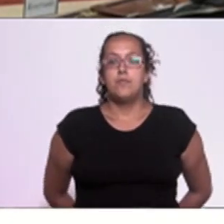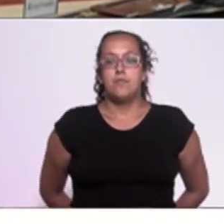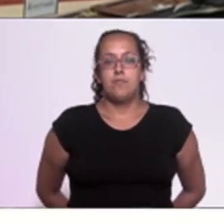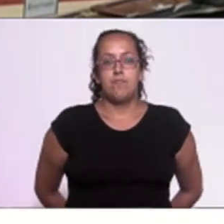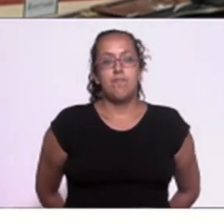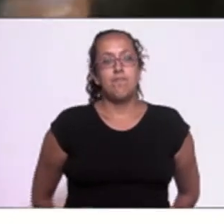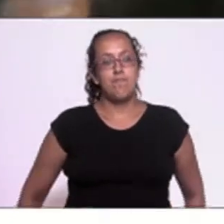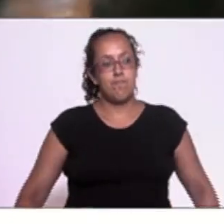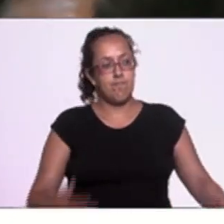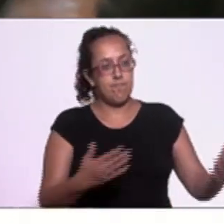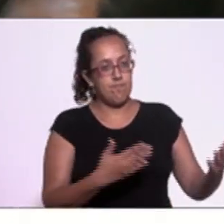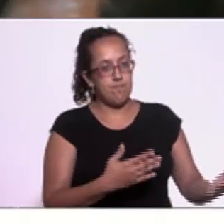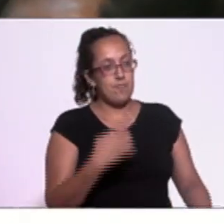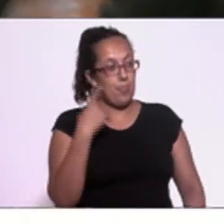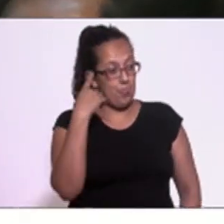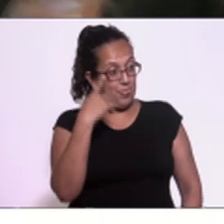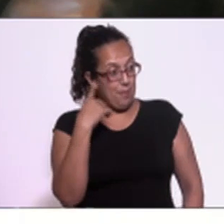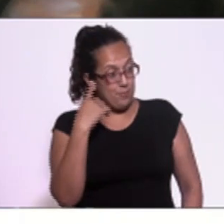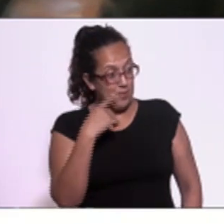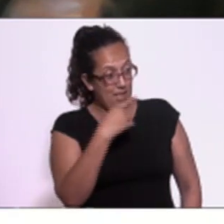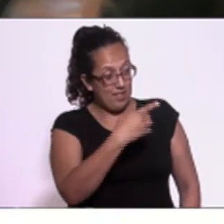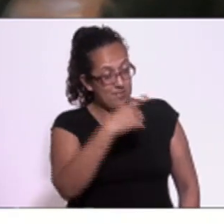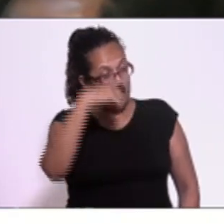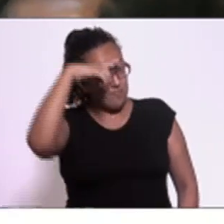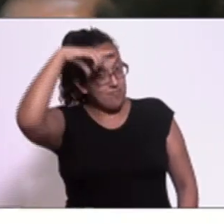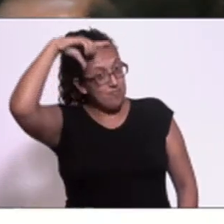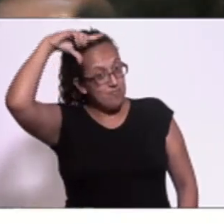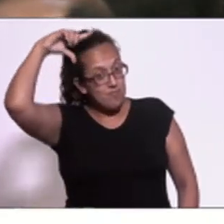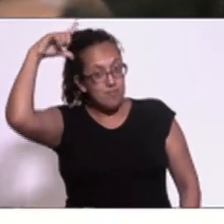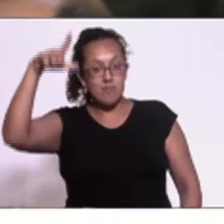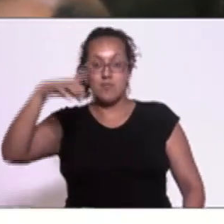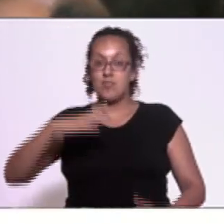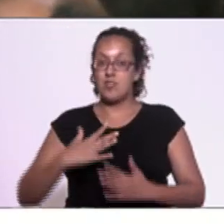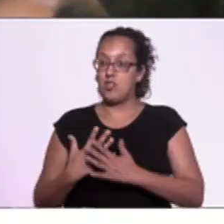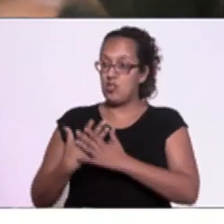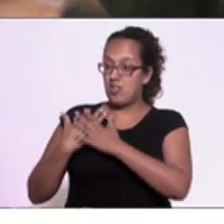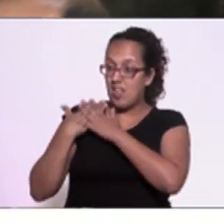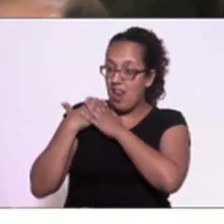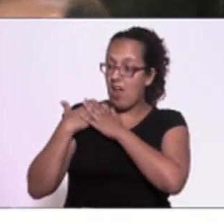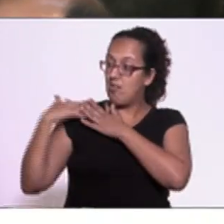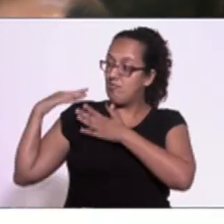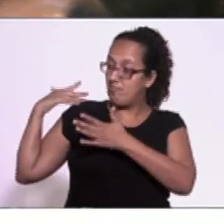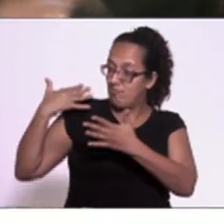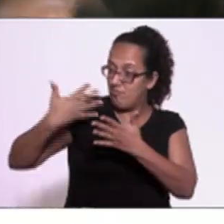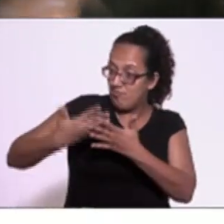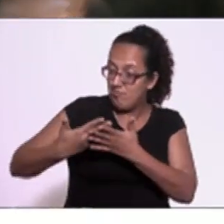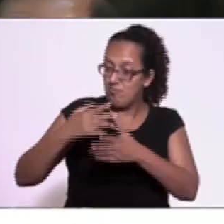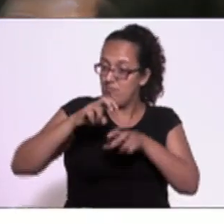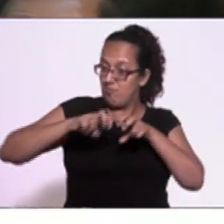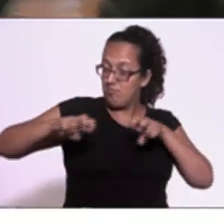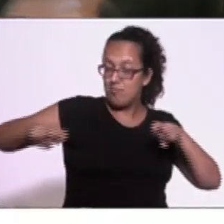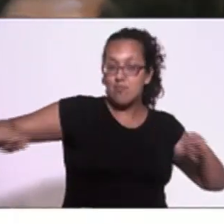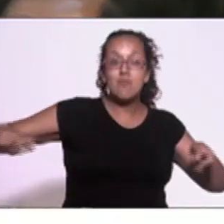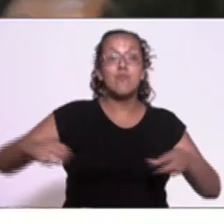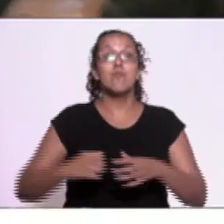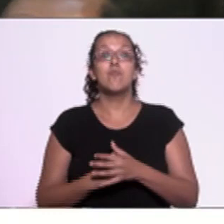Senhor deputado Luiz Paulo, senhor general Sérgio, assessor de Relações Institucionais do Comando Militar do